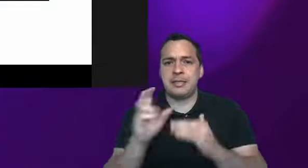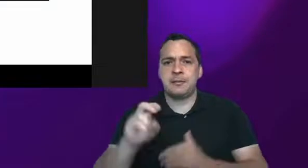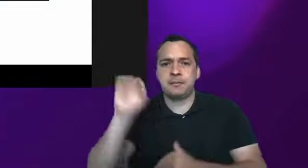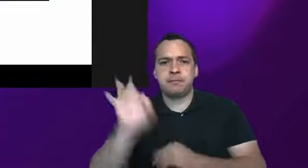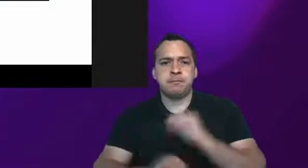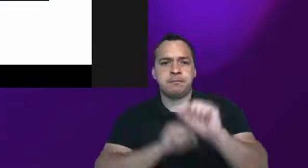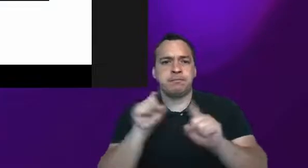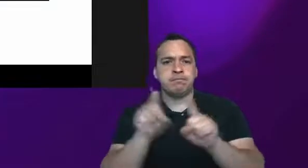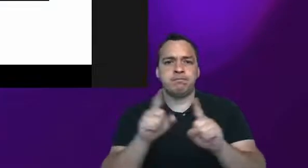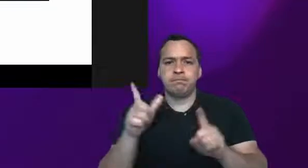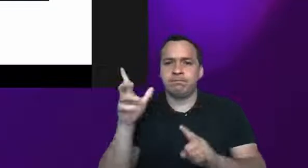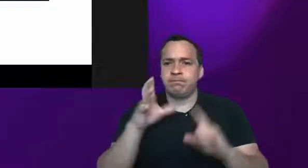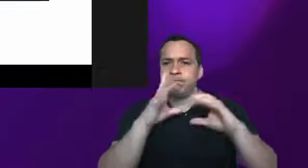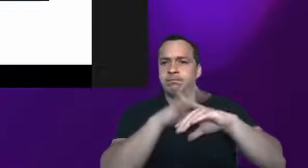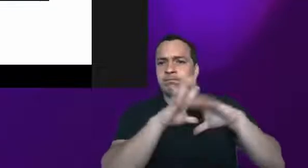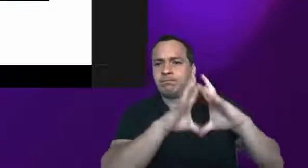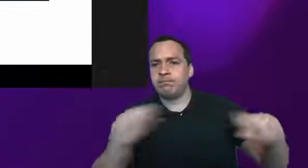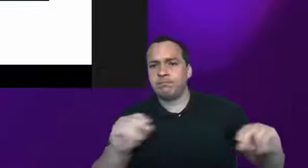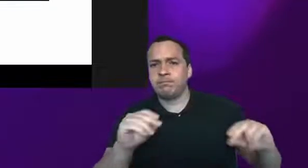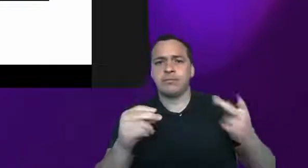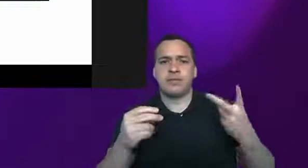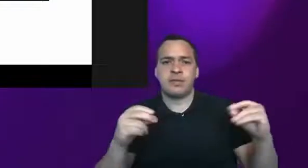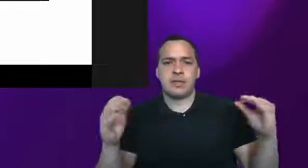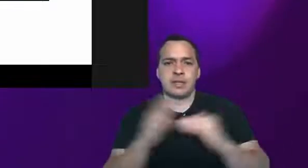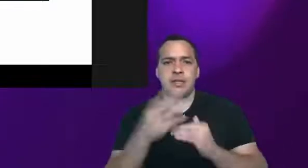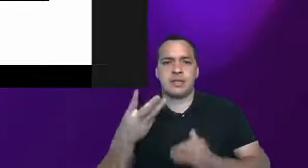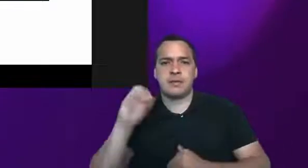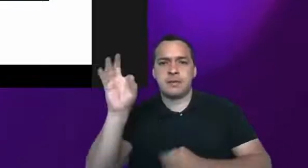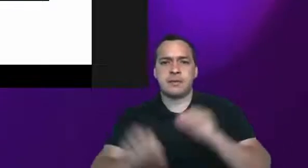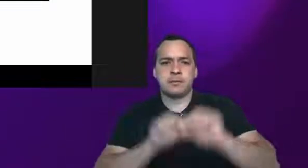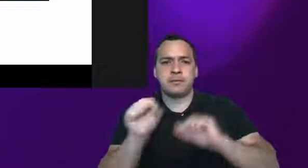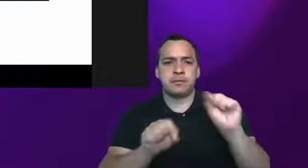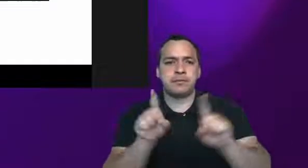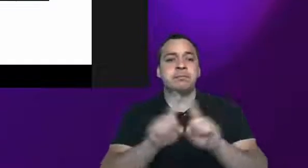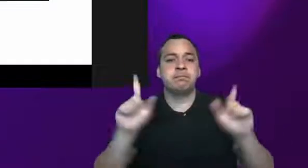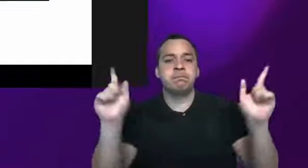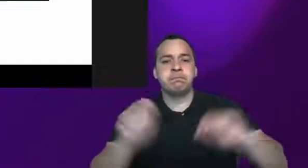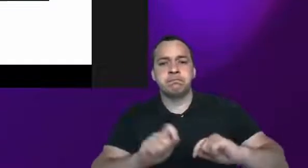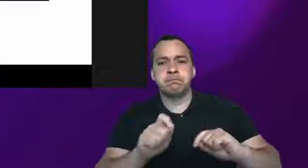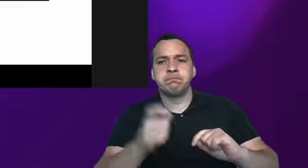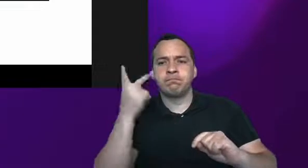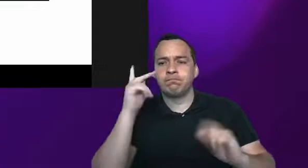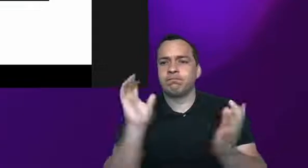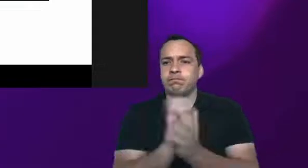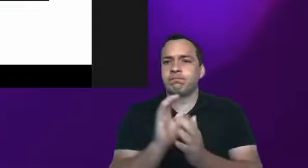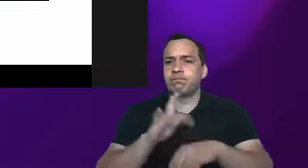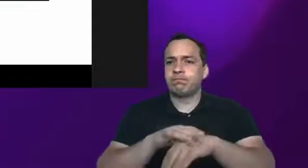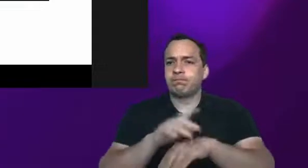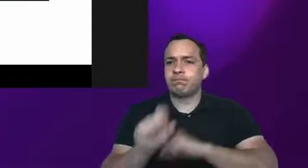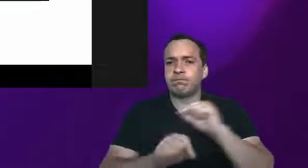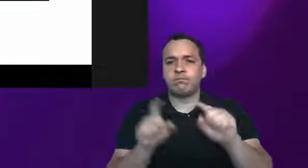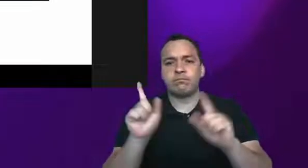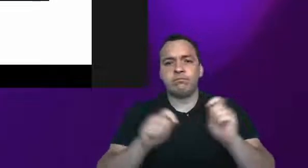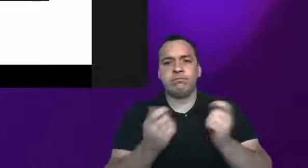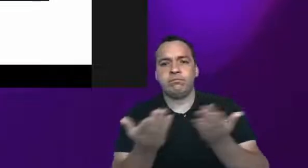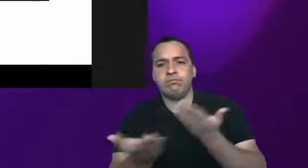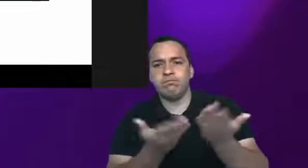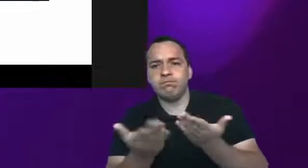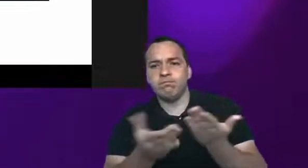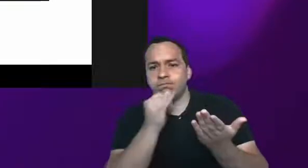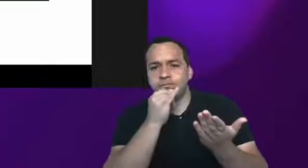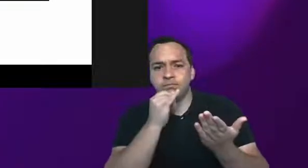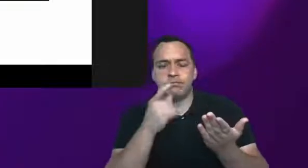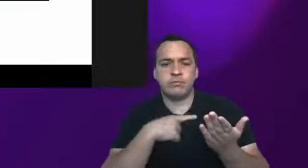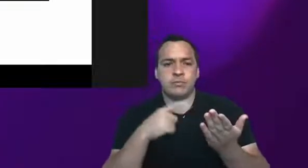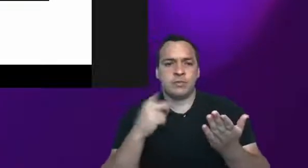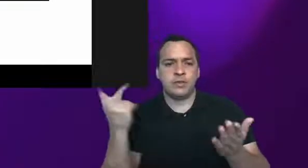de cura de 20% a 30%, e isto é possível para os doentes em que se pode fazer uma reseção hepática.